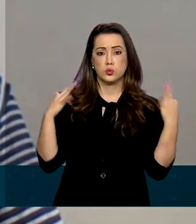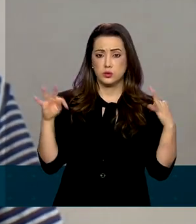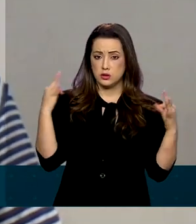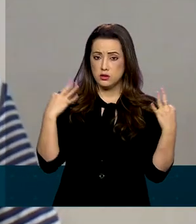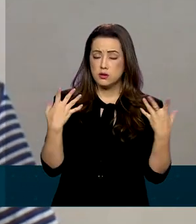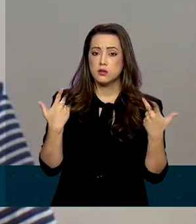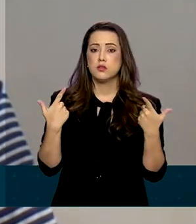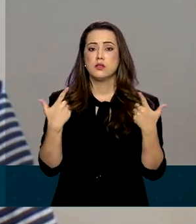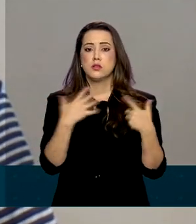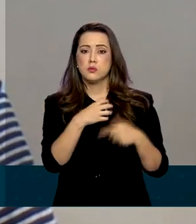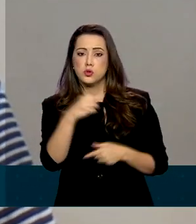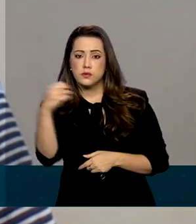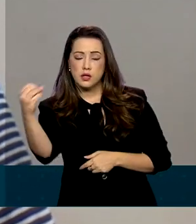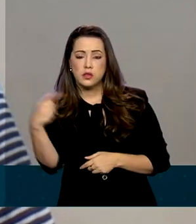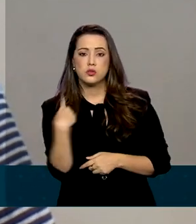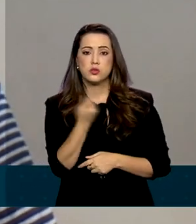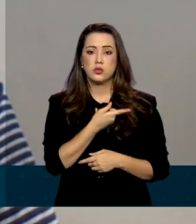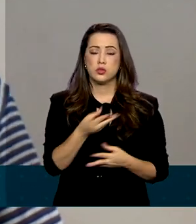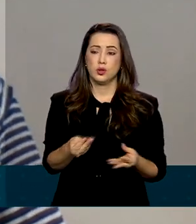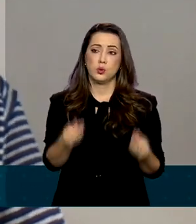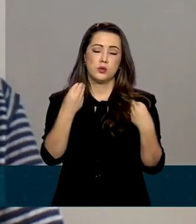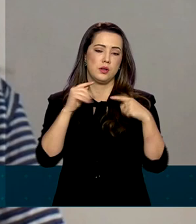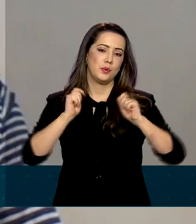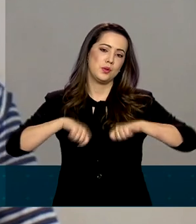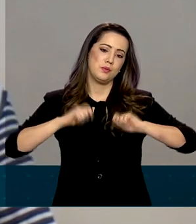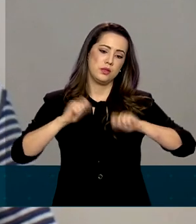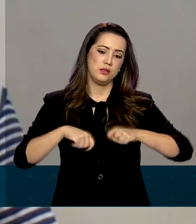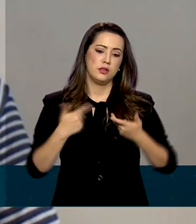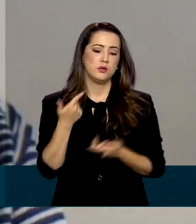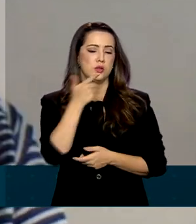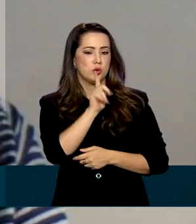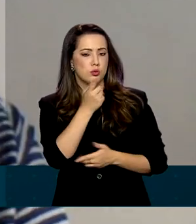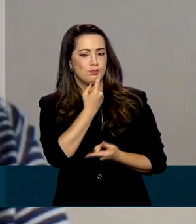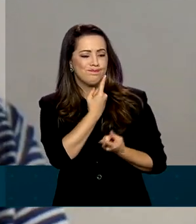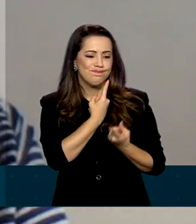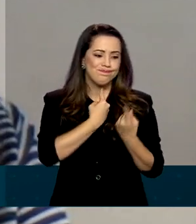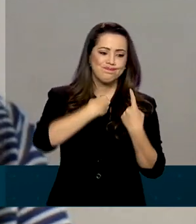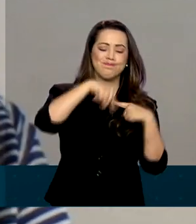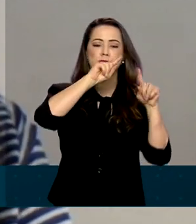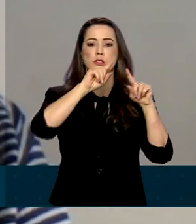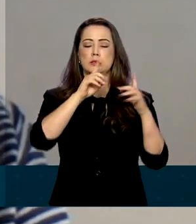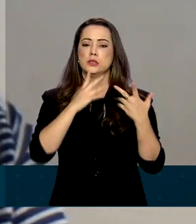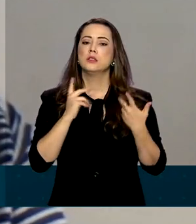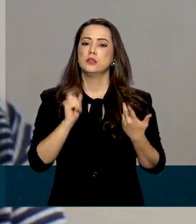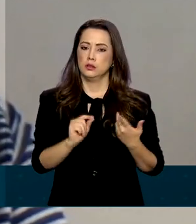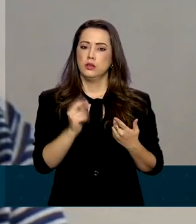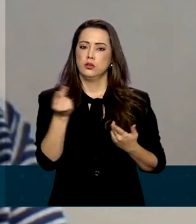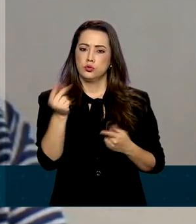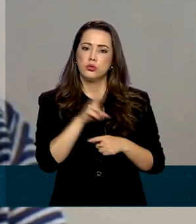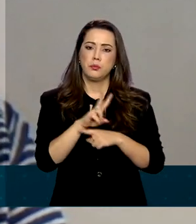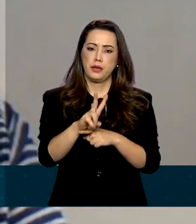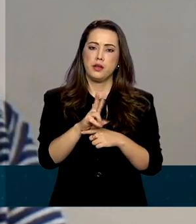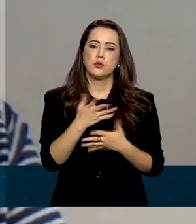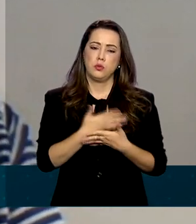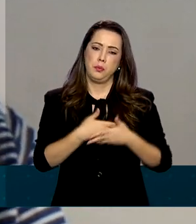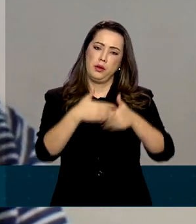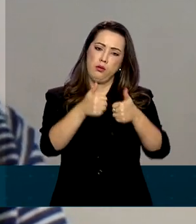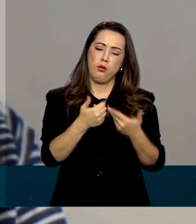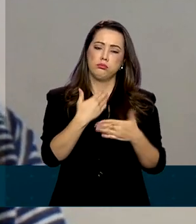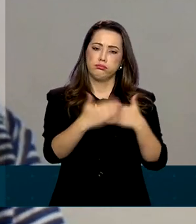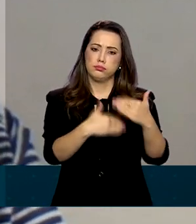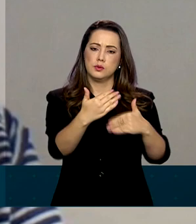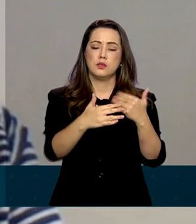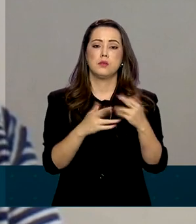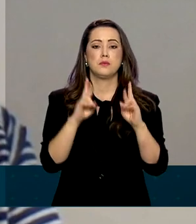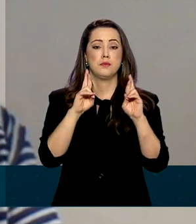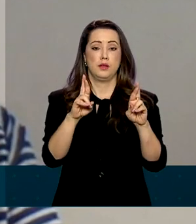e que nos traga um fôlego para que a gente possa recuperar através desse crédito que estará disponibilizado.